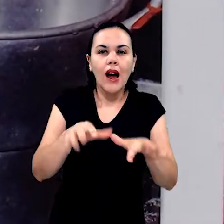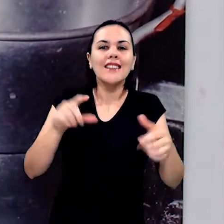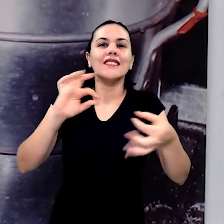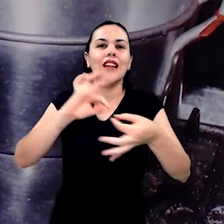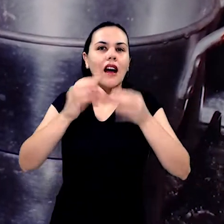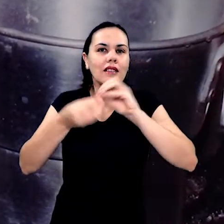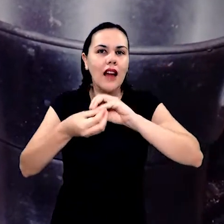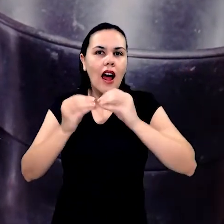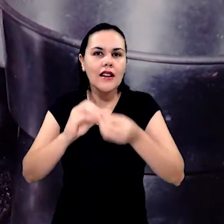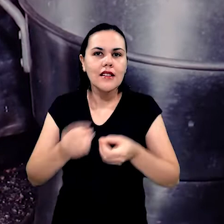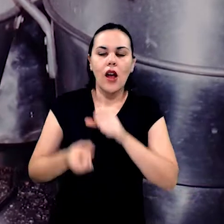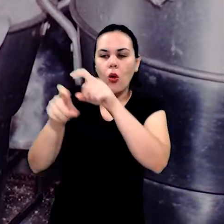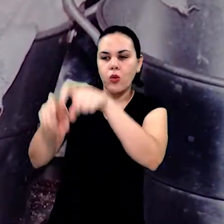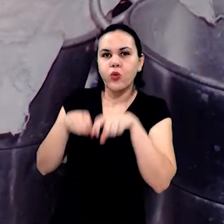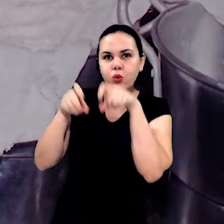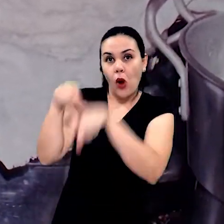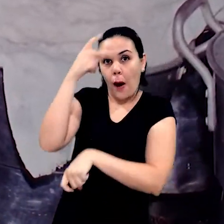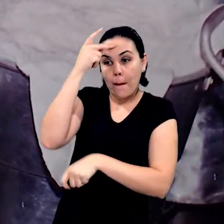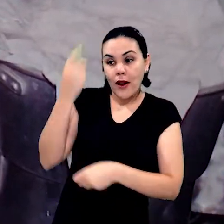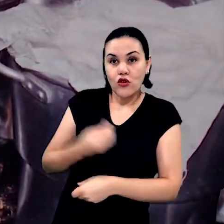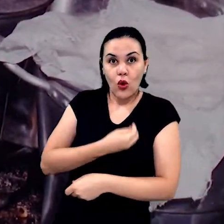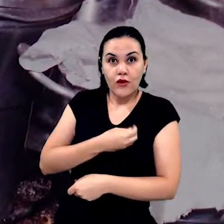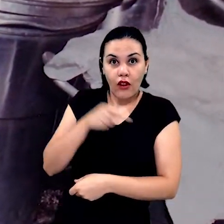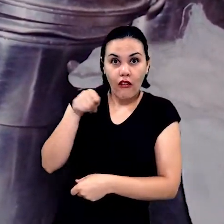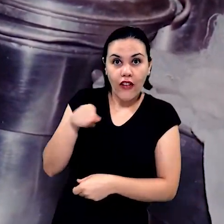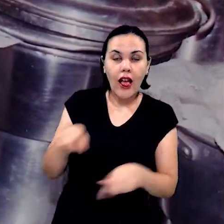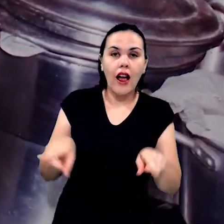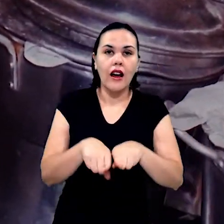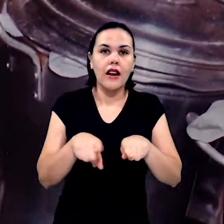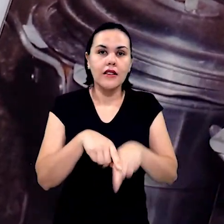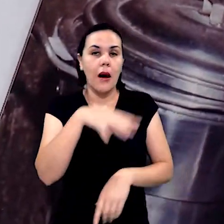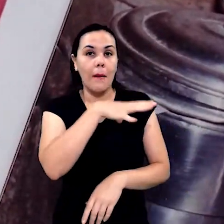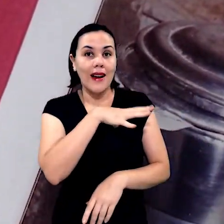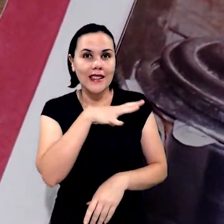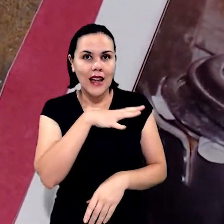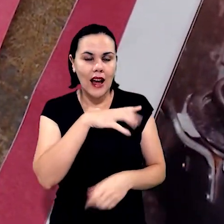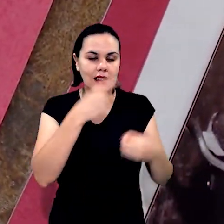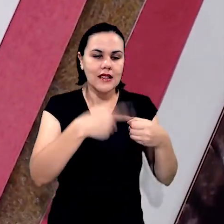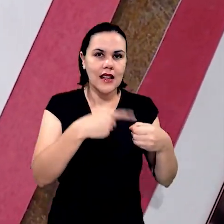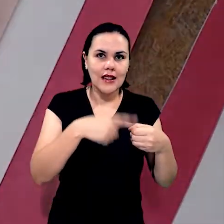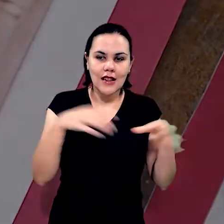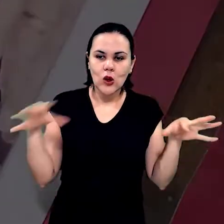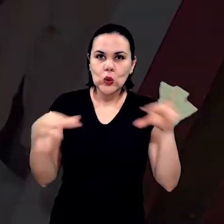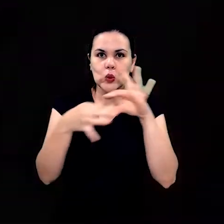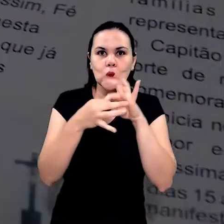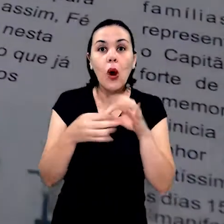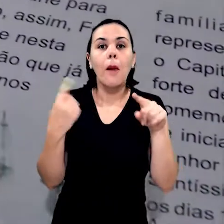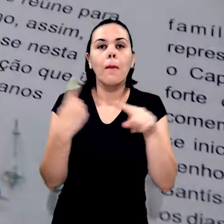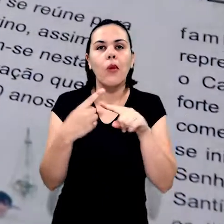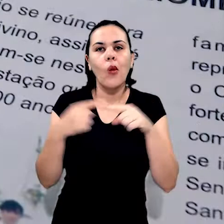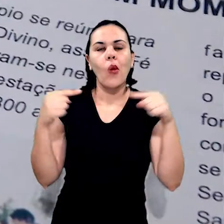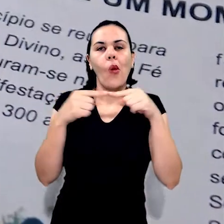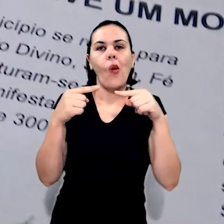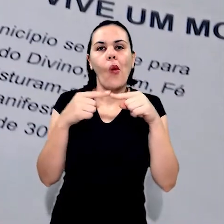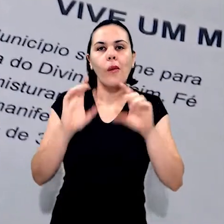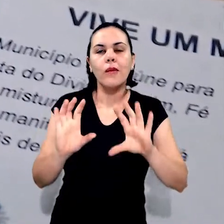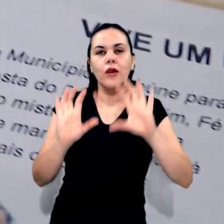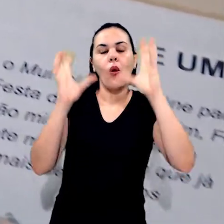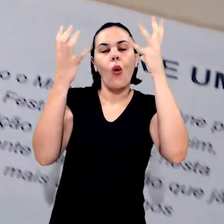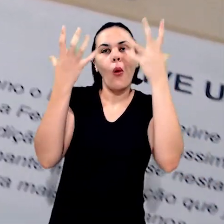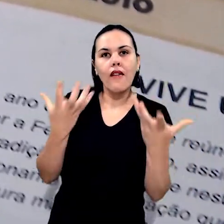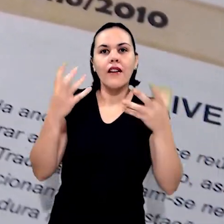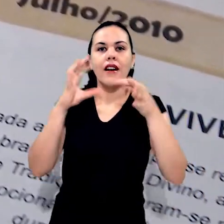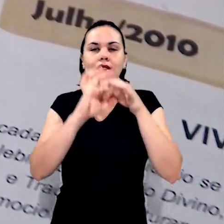papel ritualístico de interação entre a comunidade rural e urbana por se tratar como uma cerimônia de fraternidade e